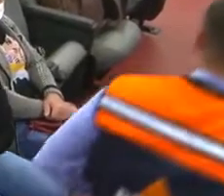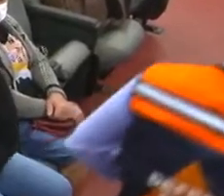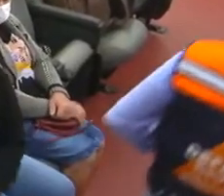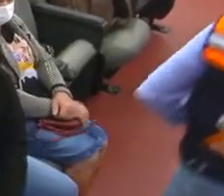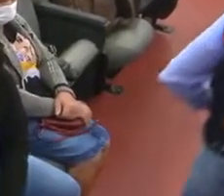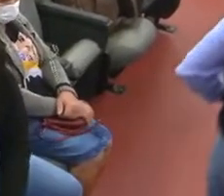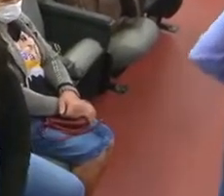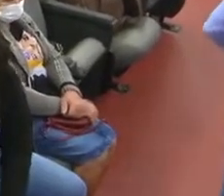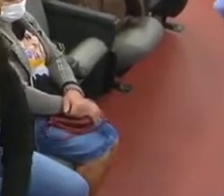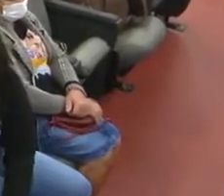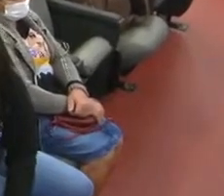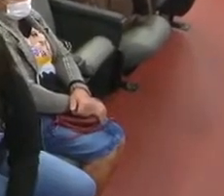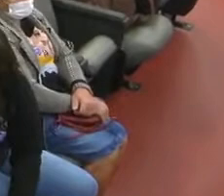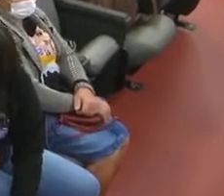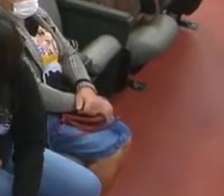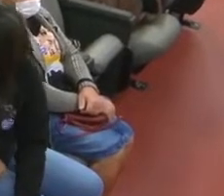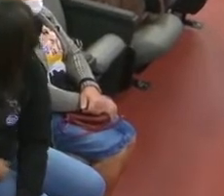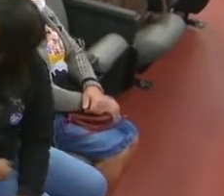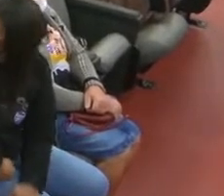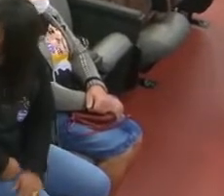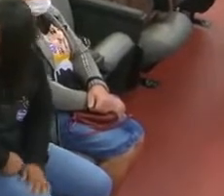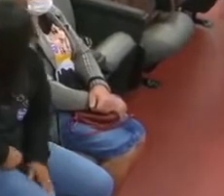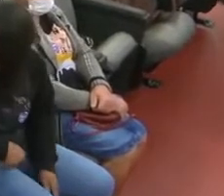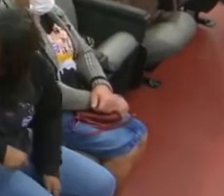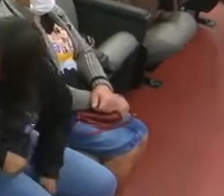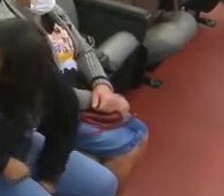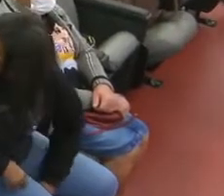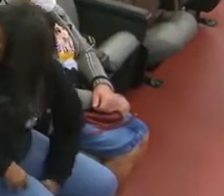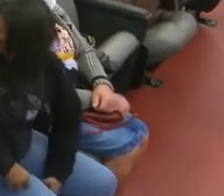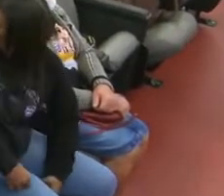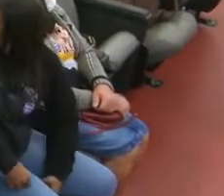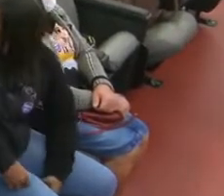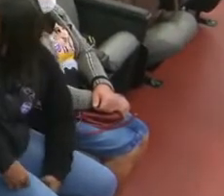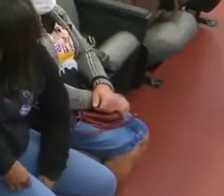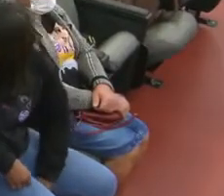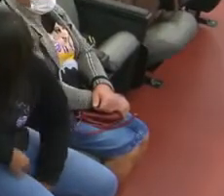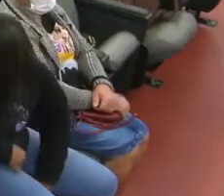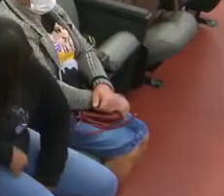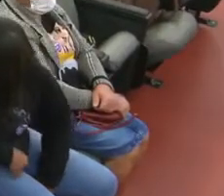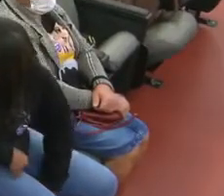e deixa eu ver se ele pode agora quem sabe né